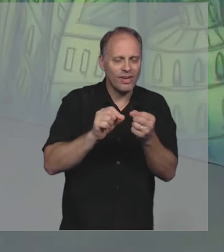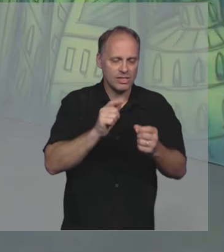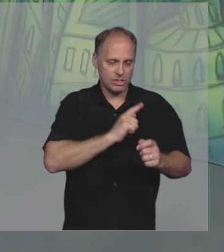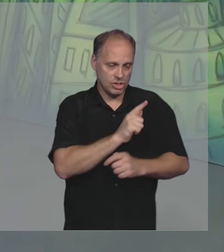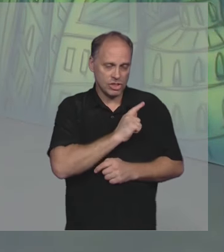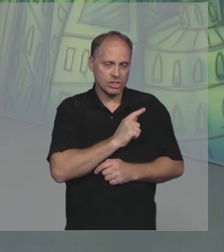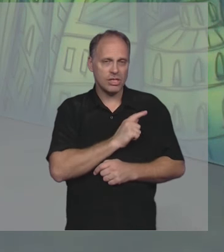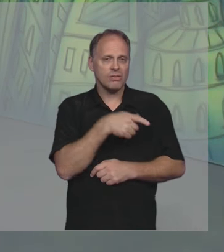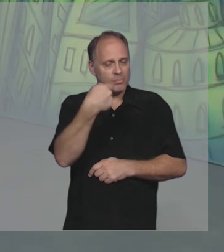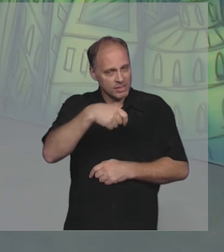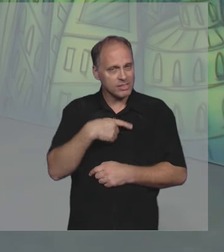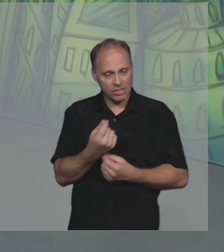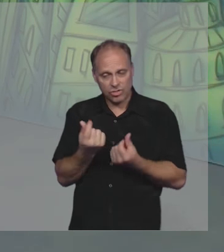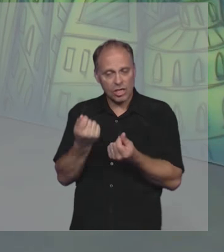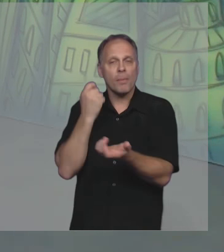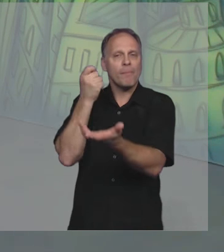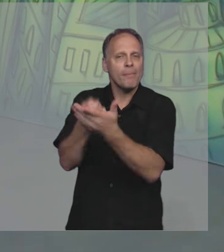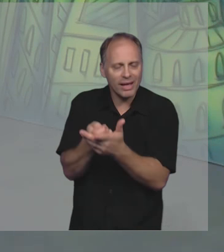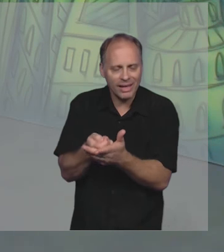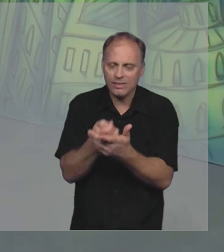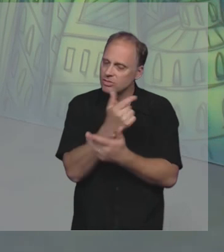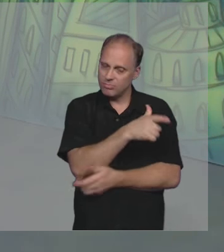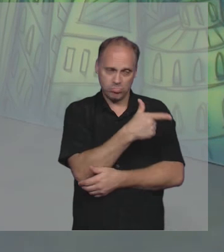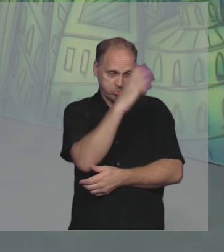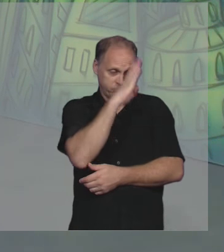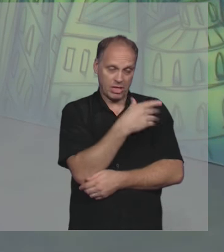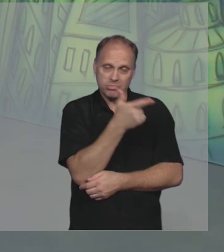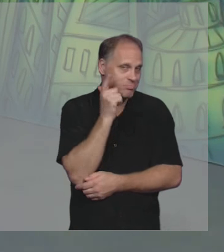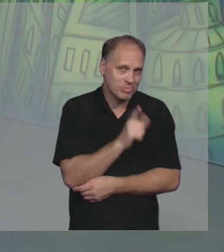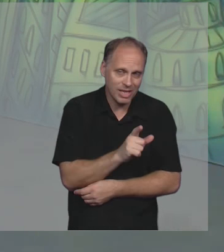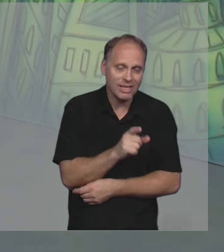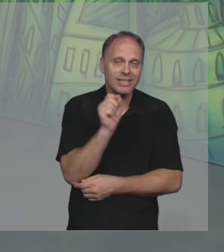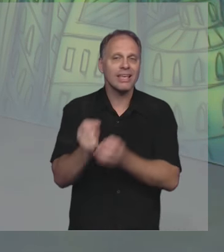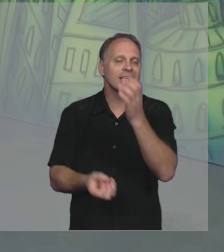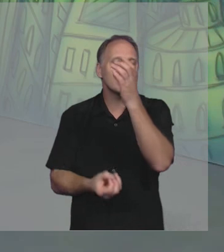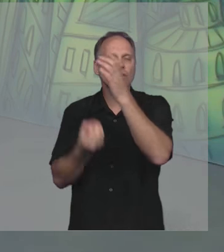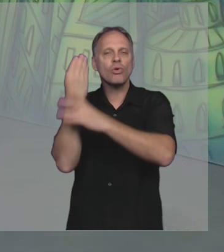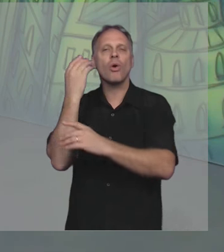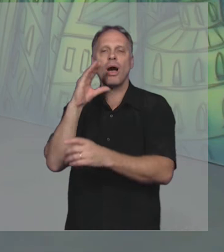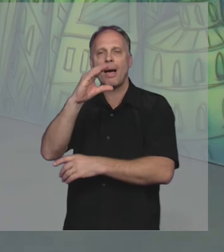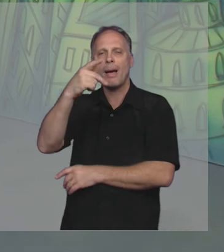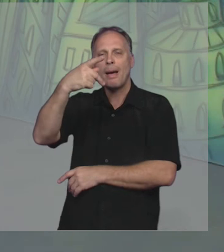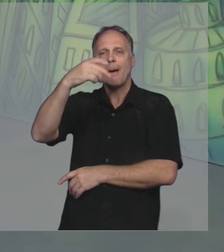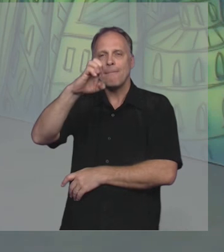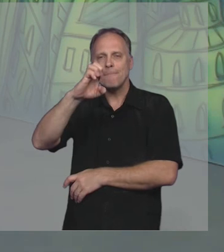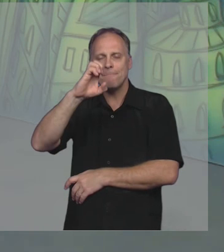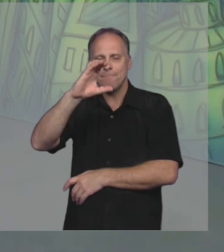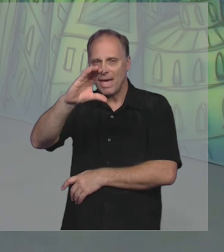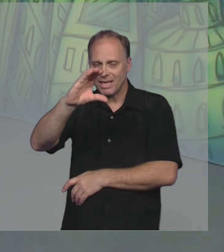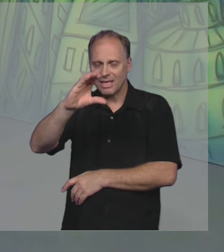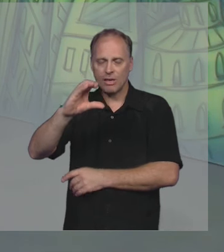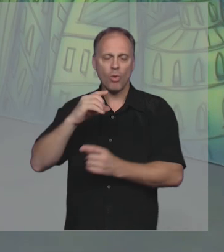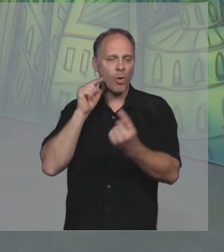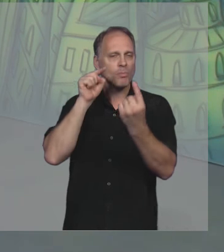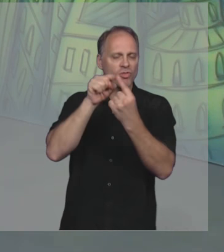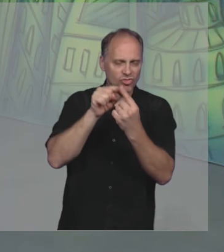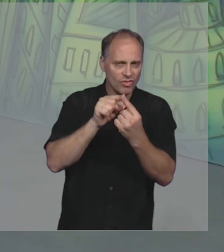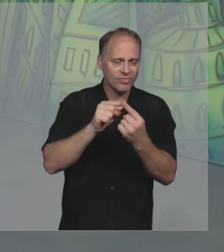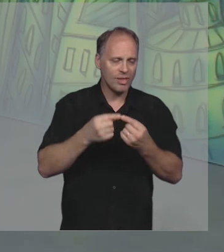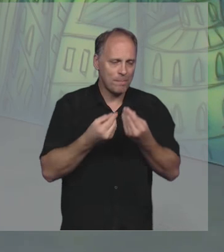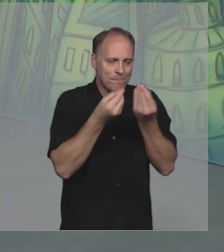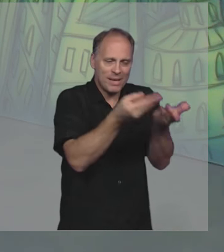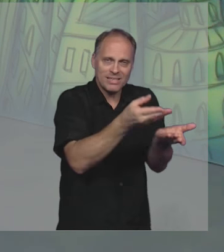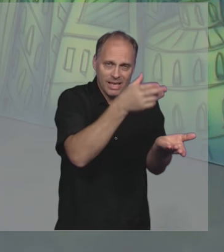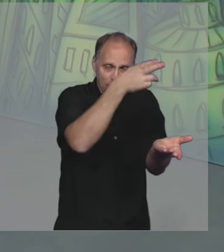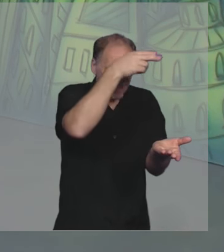de gestão, tu não faz sem recurso. Então, quem criou a PEC com esse objetivo, ele teve uma atitude